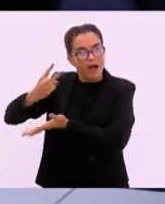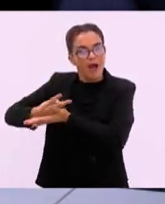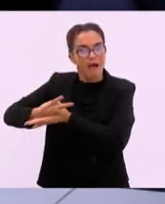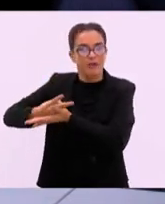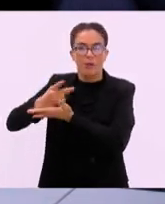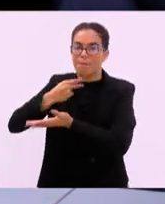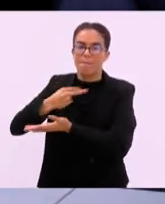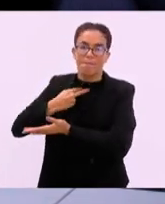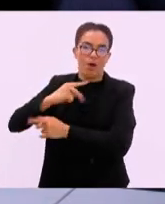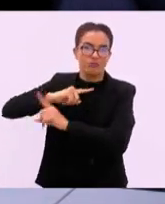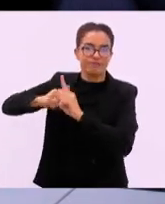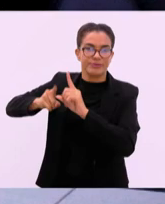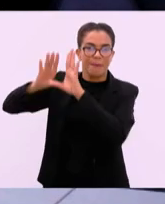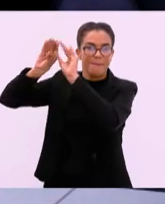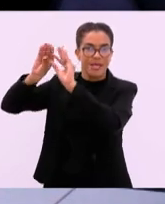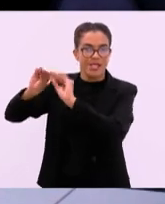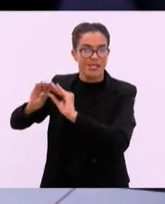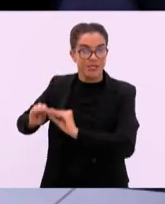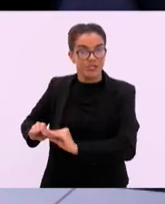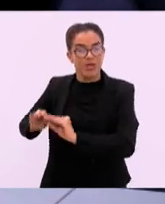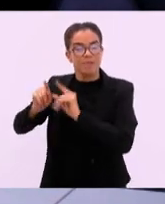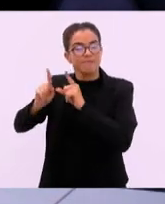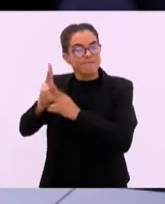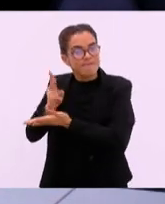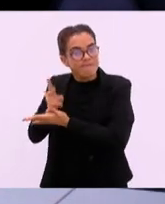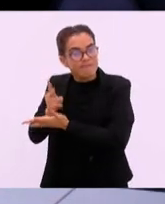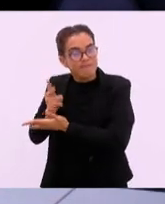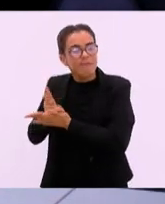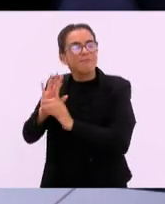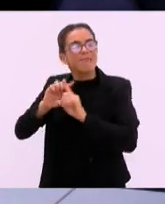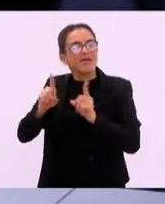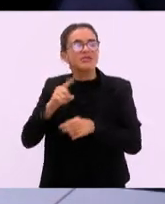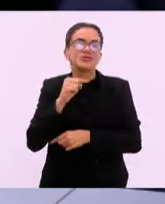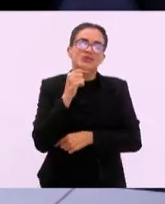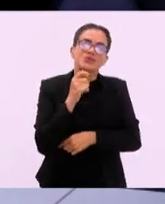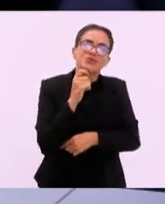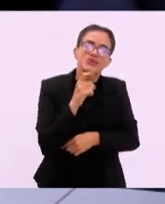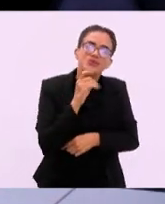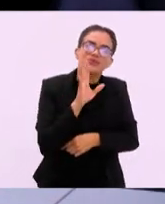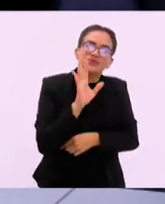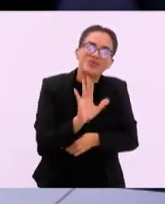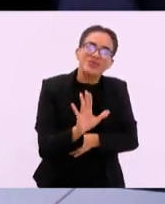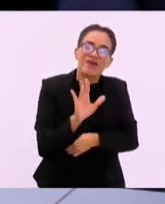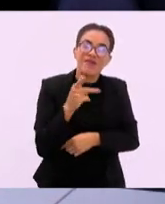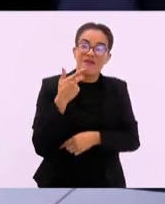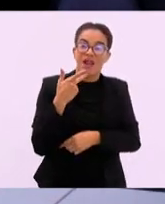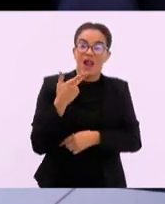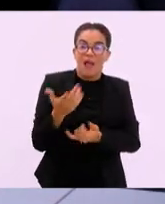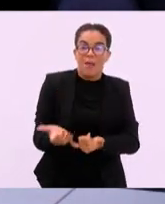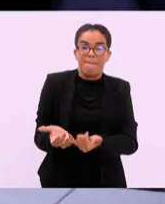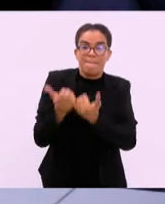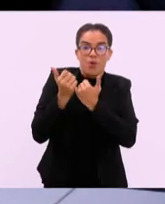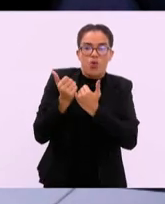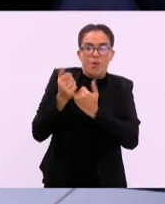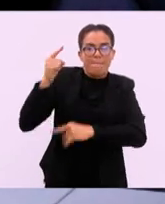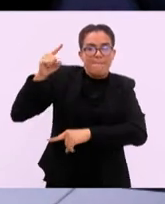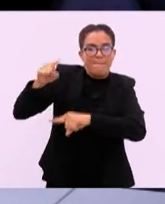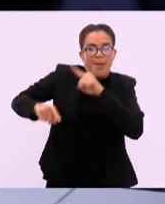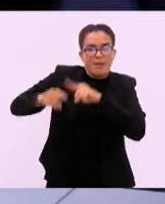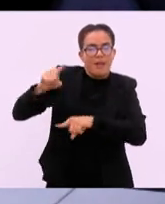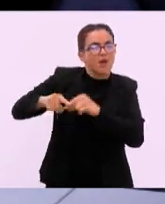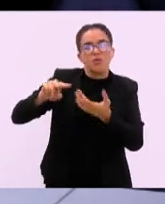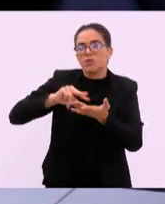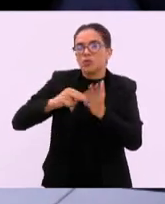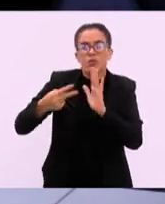A gente nunca fez esse debate assim, por esse viés, mas eu sempre fico com essa dúvida. Né? Declarar patrimônio imaterial, qual é o significado disso?